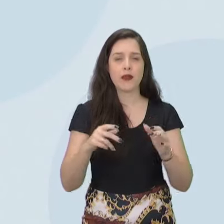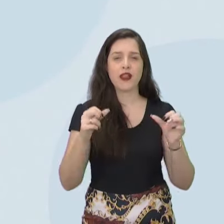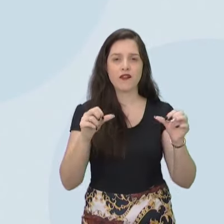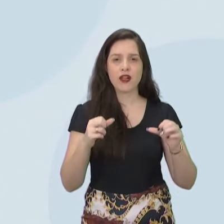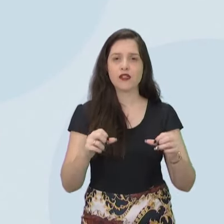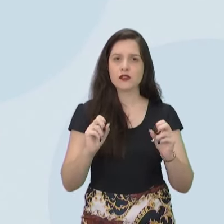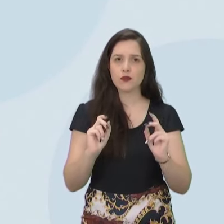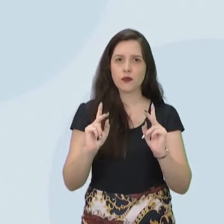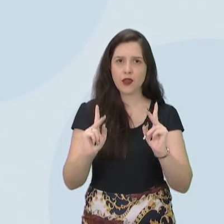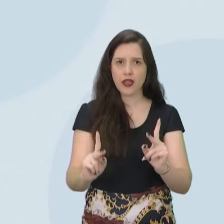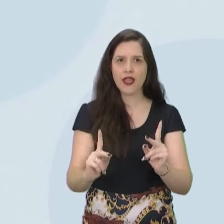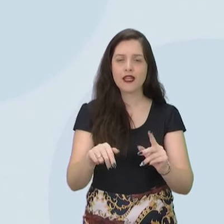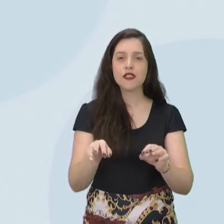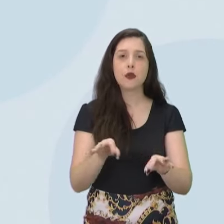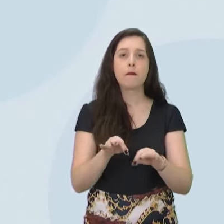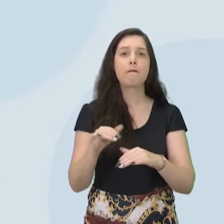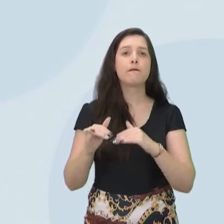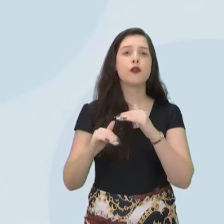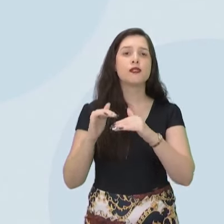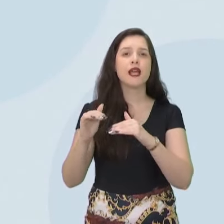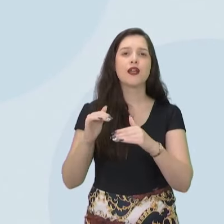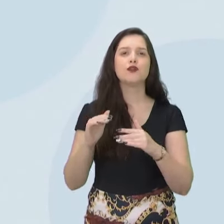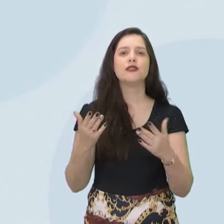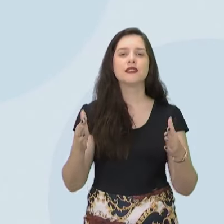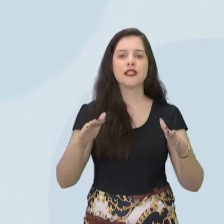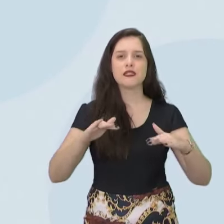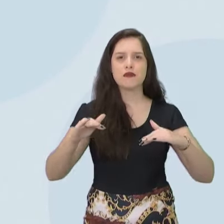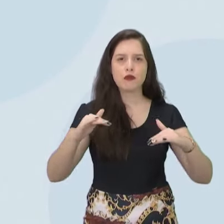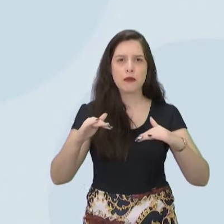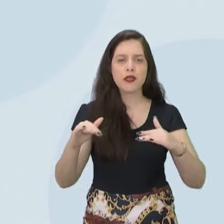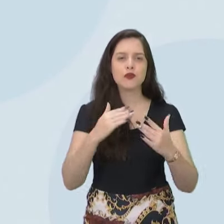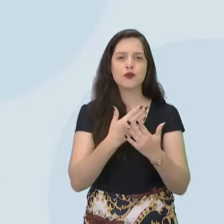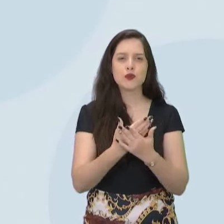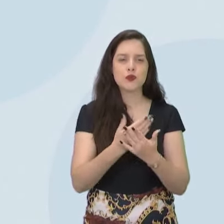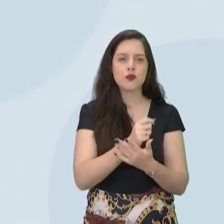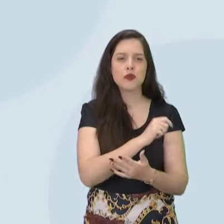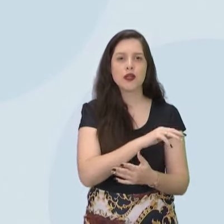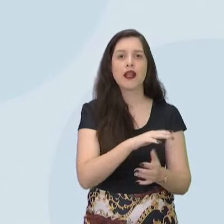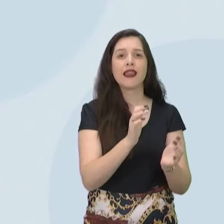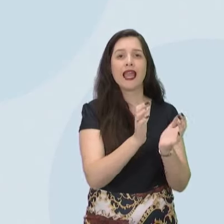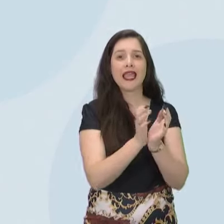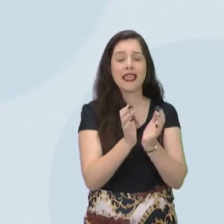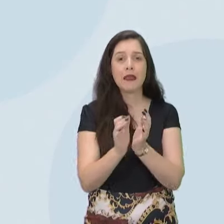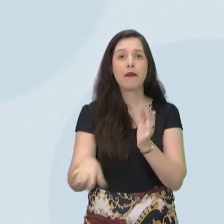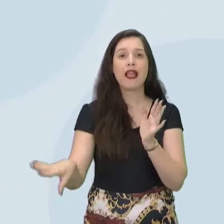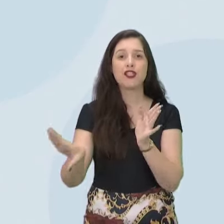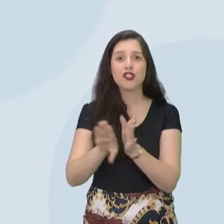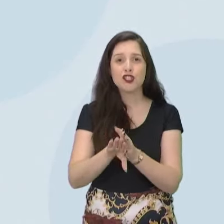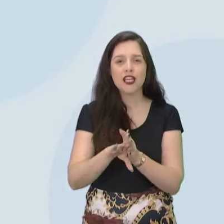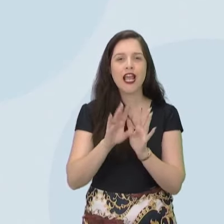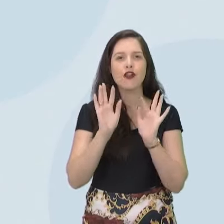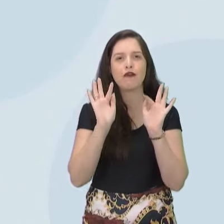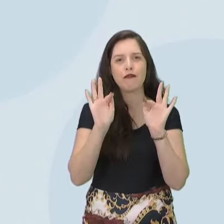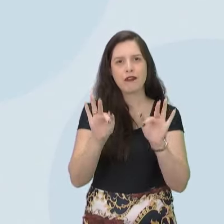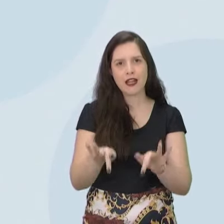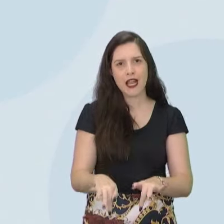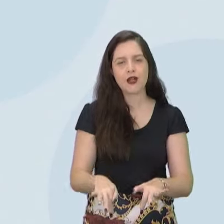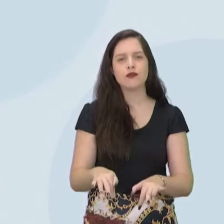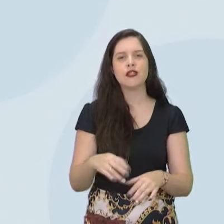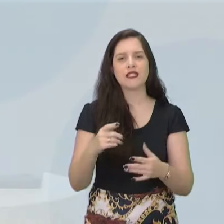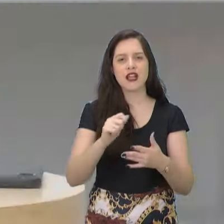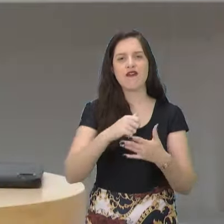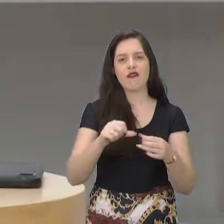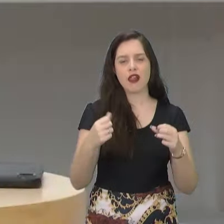pessoal? Mas é todo o processo aí de desenvolvimento do estudante, né, da equipe, para chegar no produto final que conta como